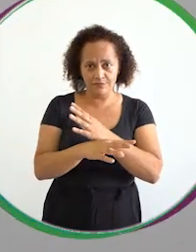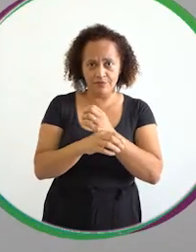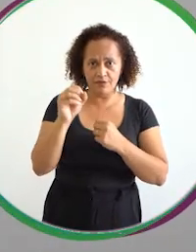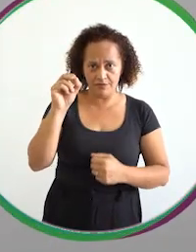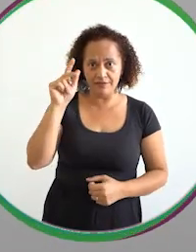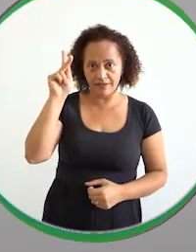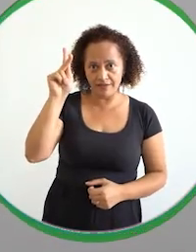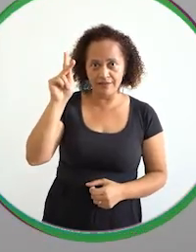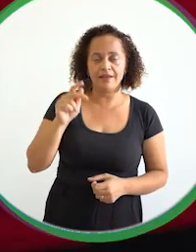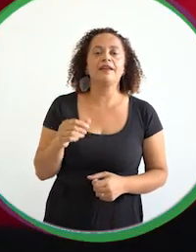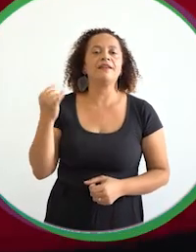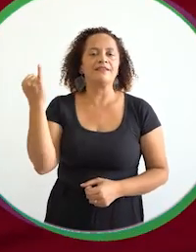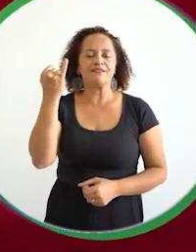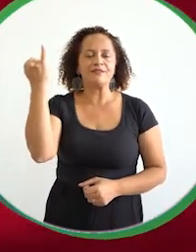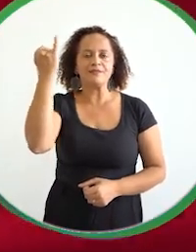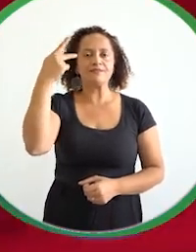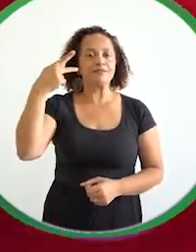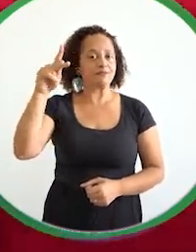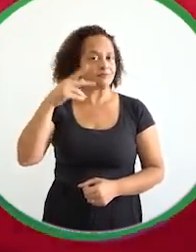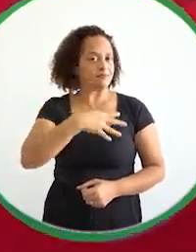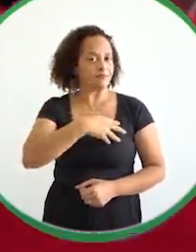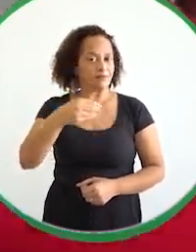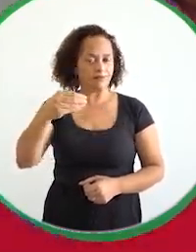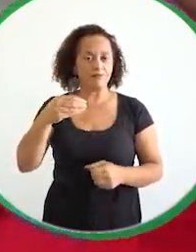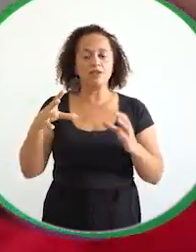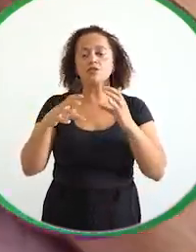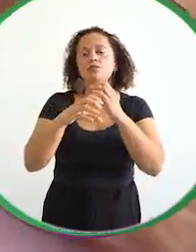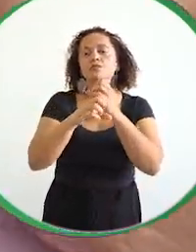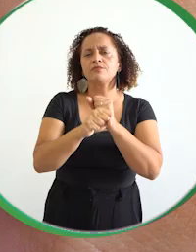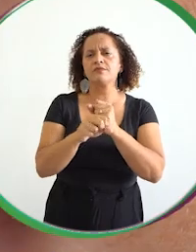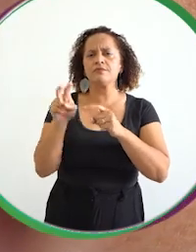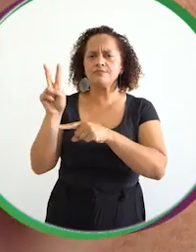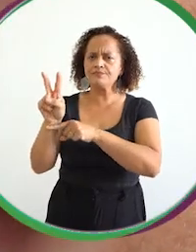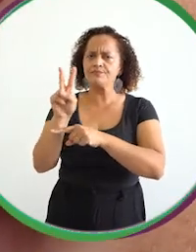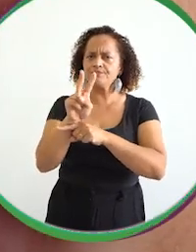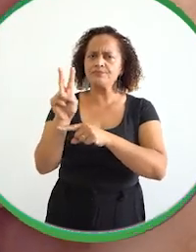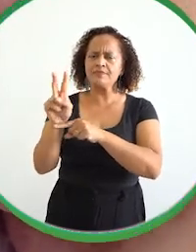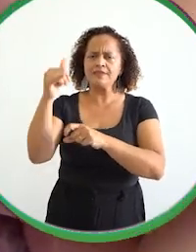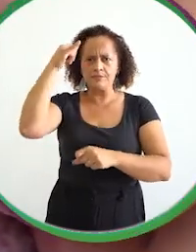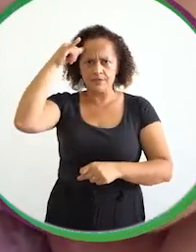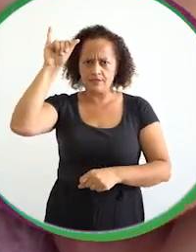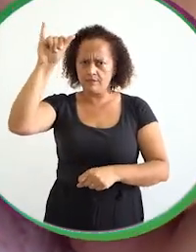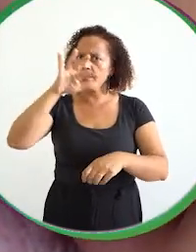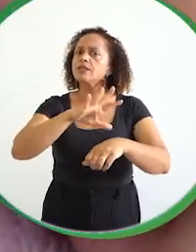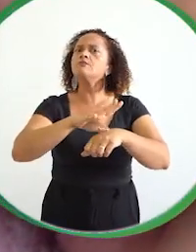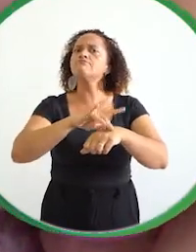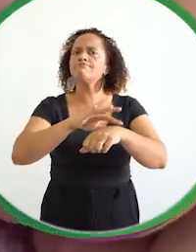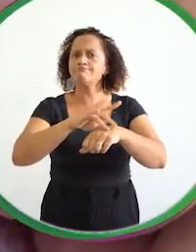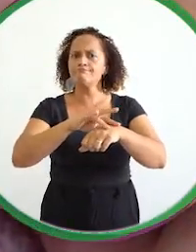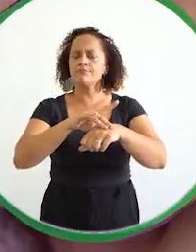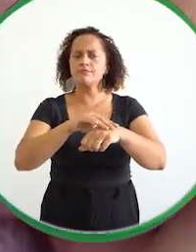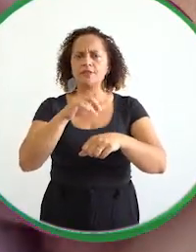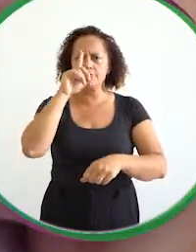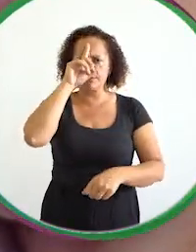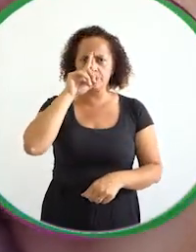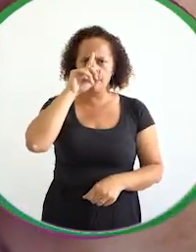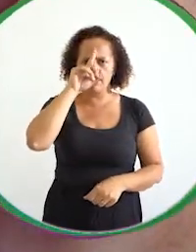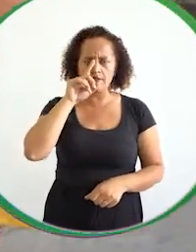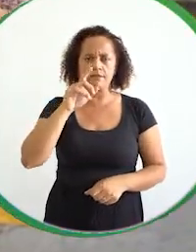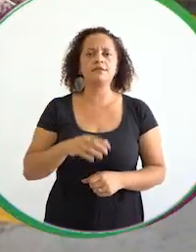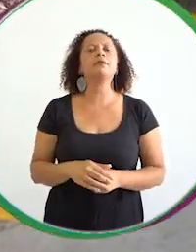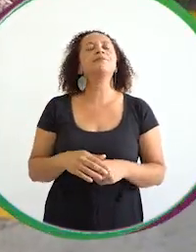muito importante que seu filhinho esteja totalmente protegido e prevenido de doenças que podem ter resultados